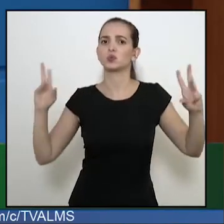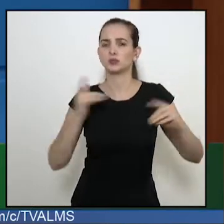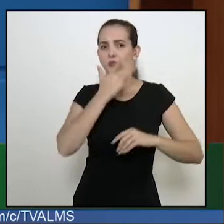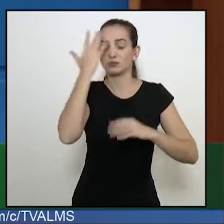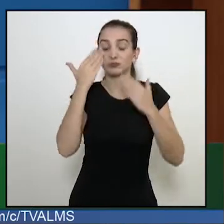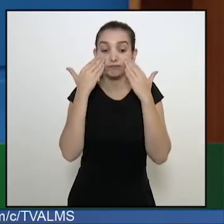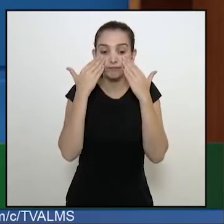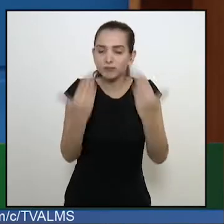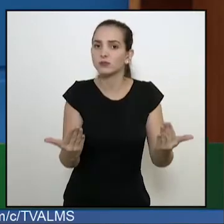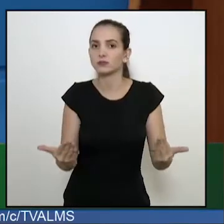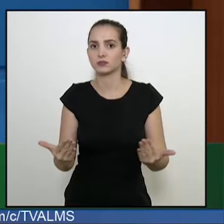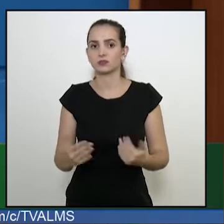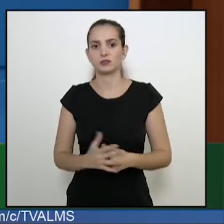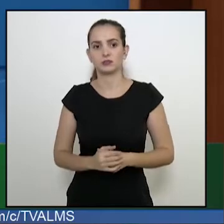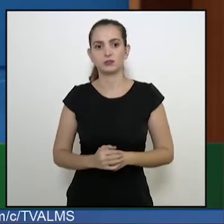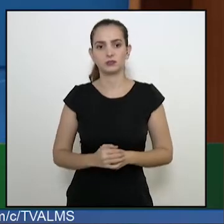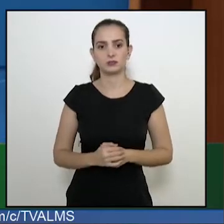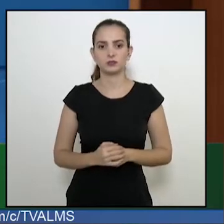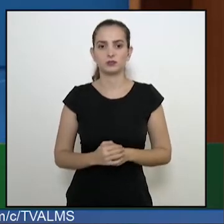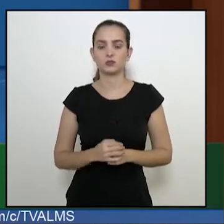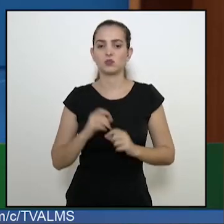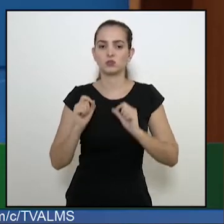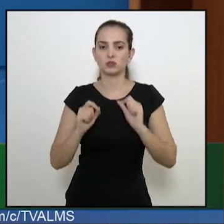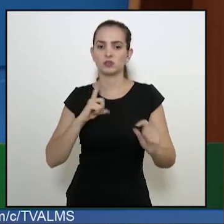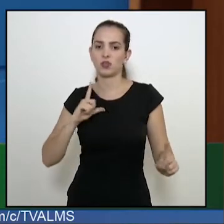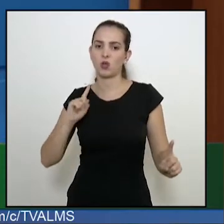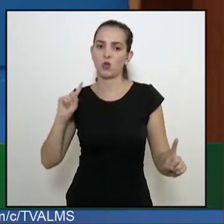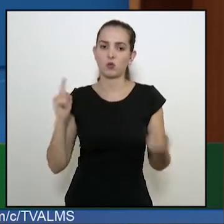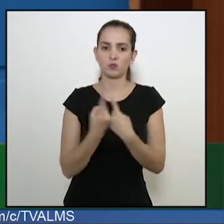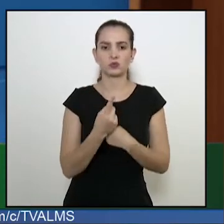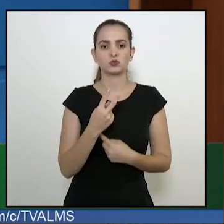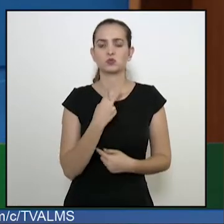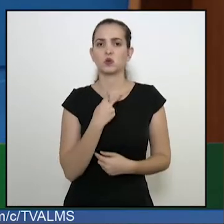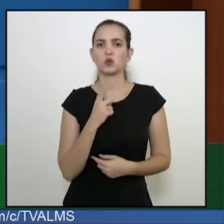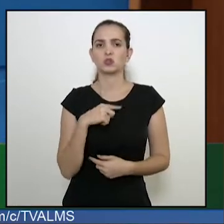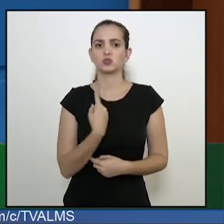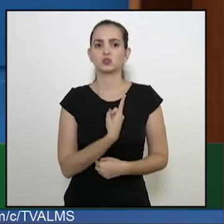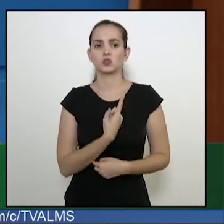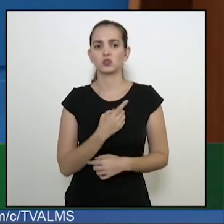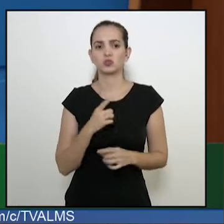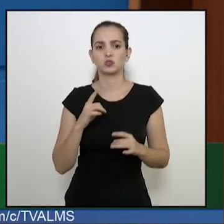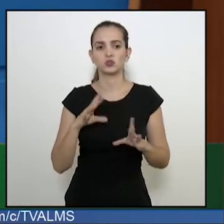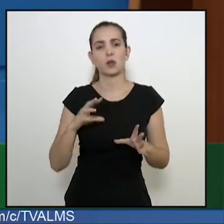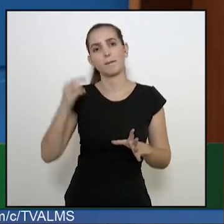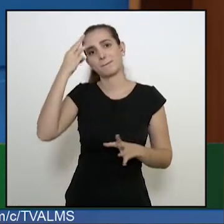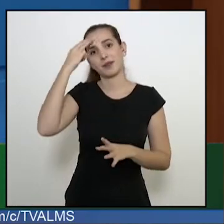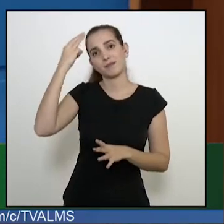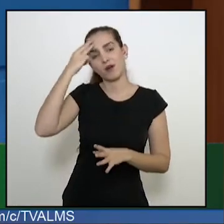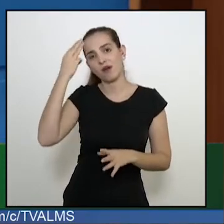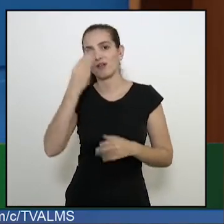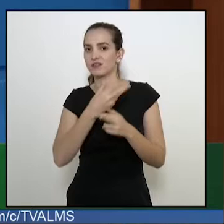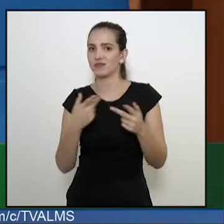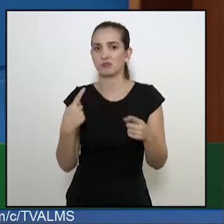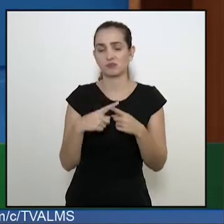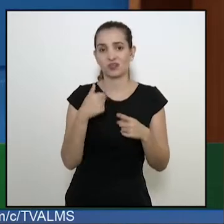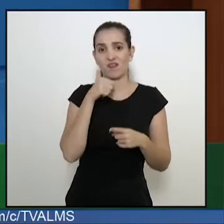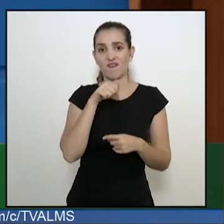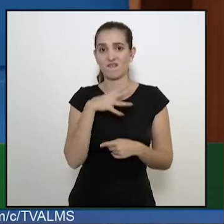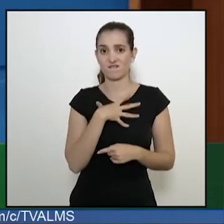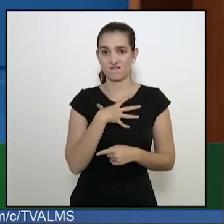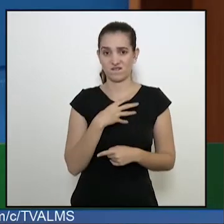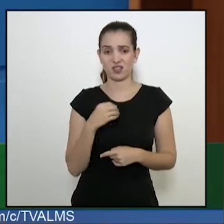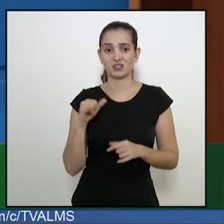se volta à vida. Do contrário, não adianta fazermos memórias póstumas. Porque para a filha que ficou,